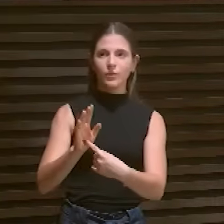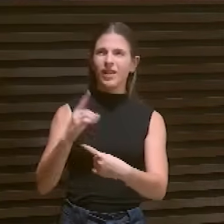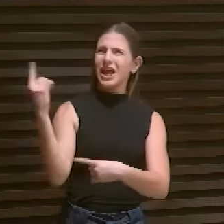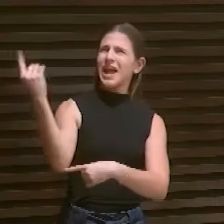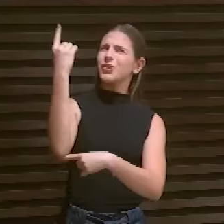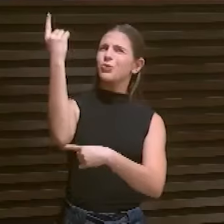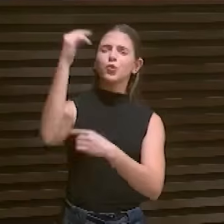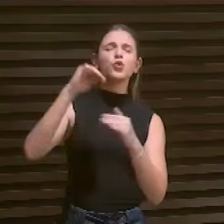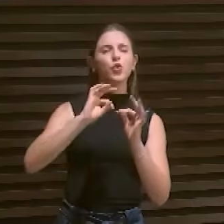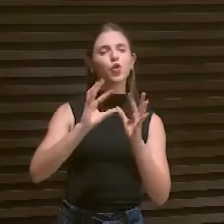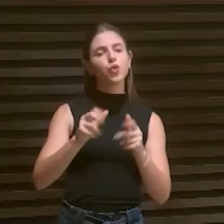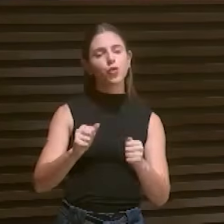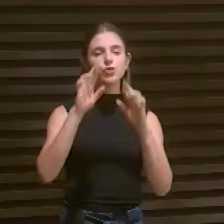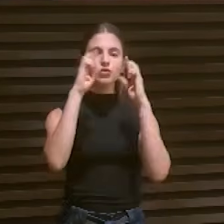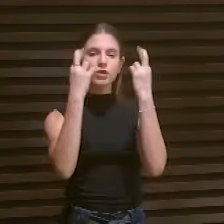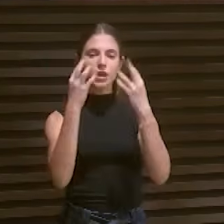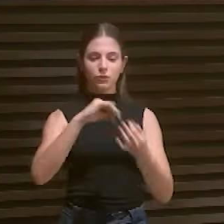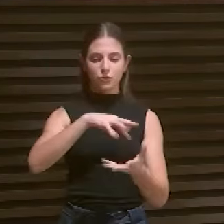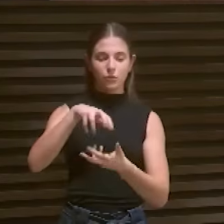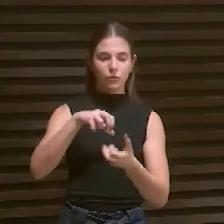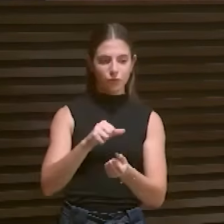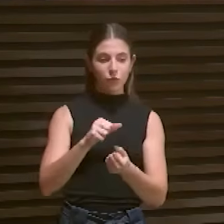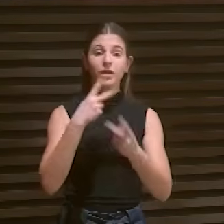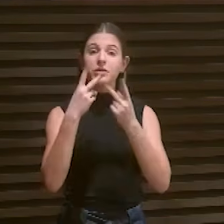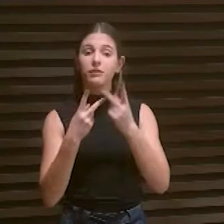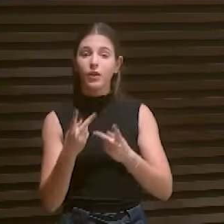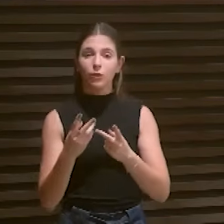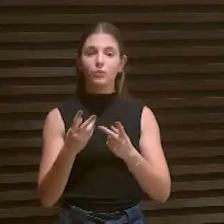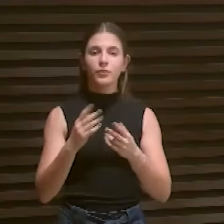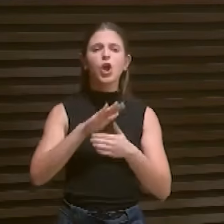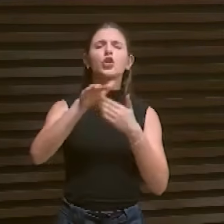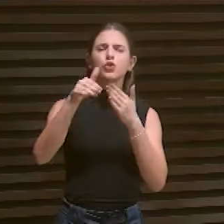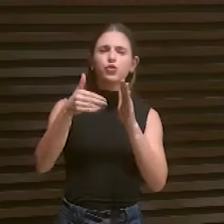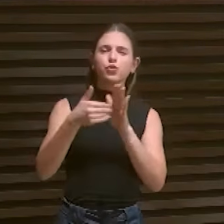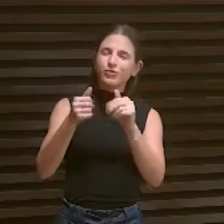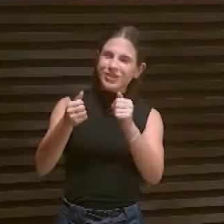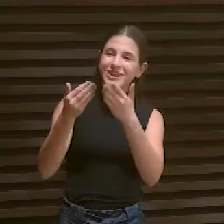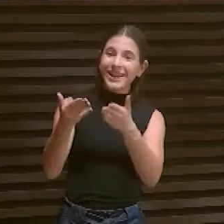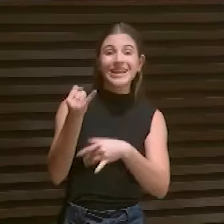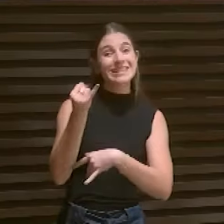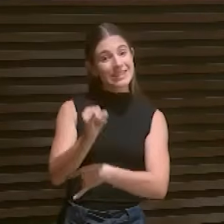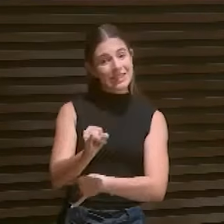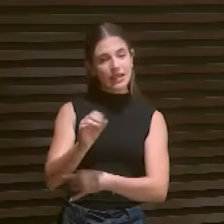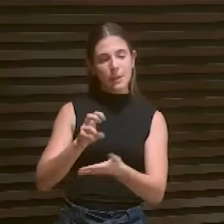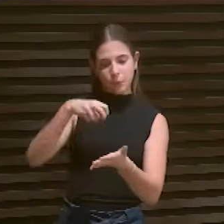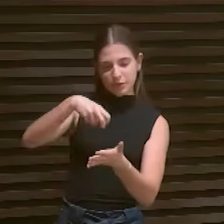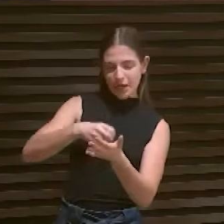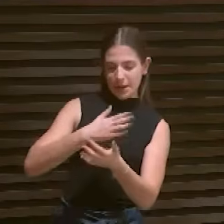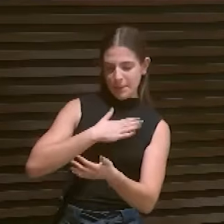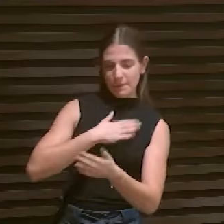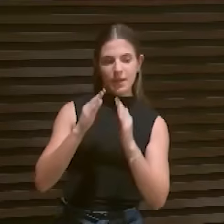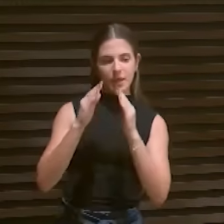do mundo, e a glória deles, e lhe disse: tudo isto te darei se prostrado me adorares. Mas o